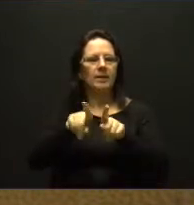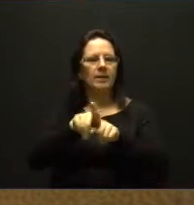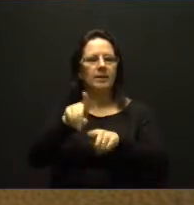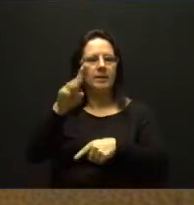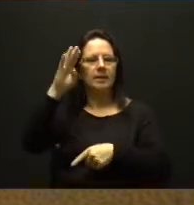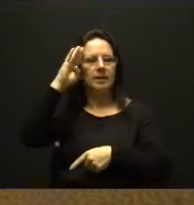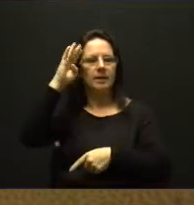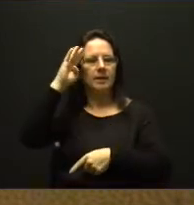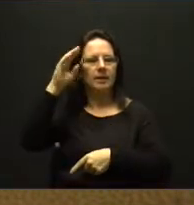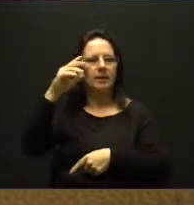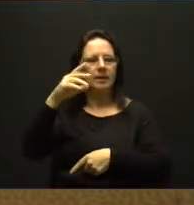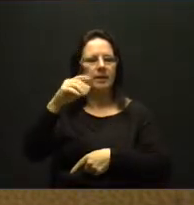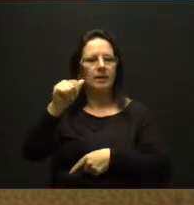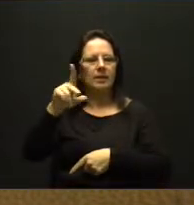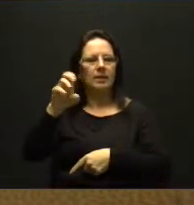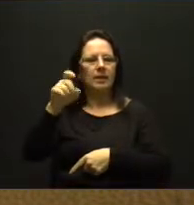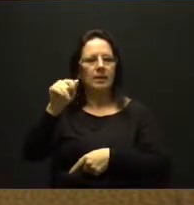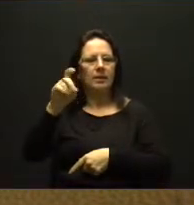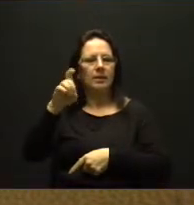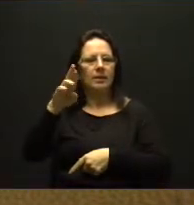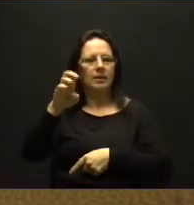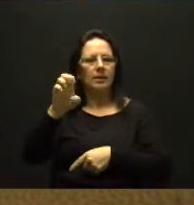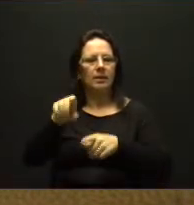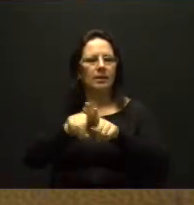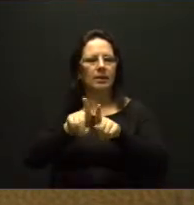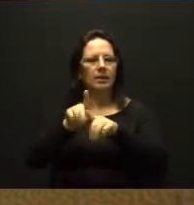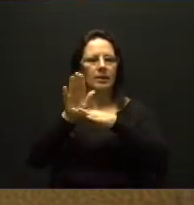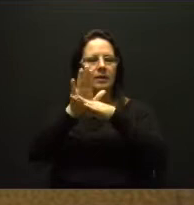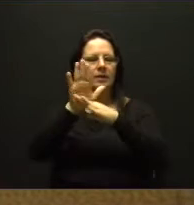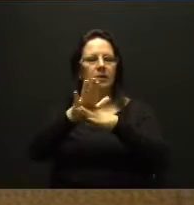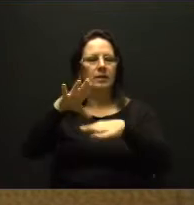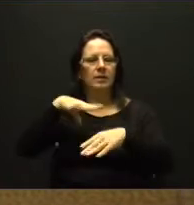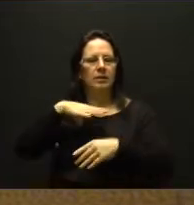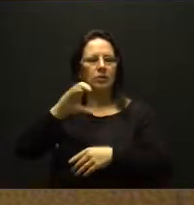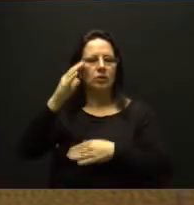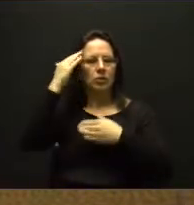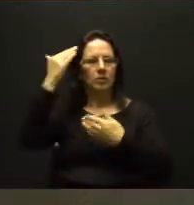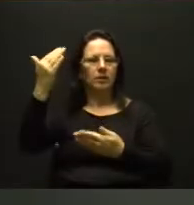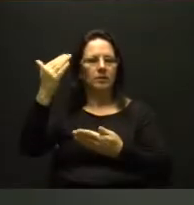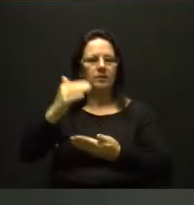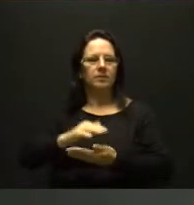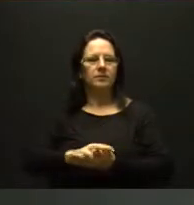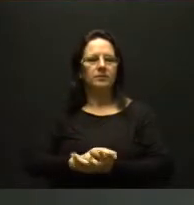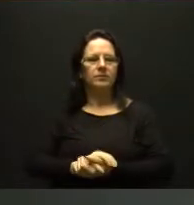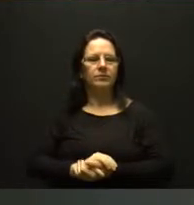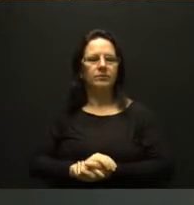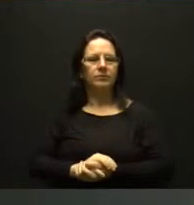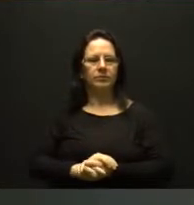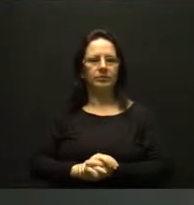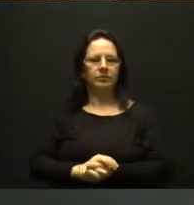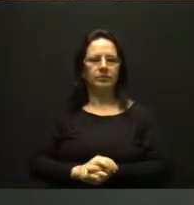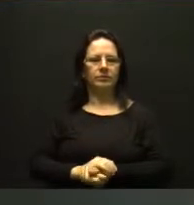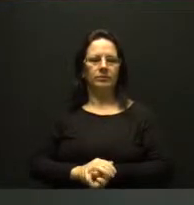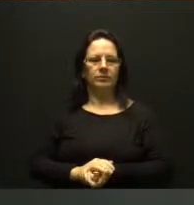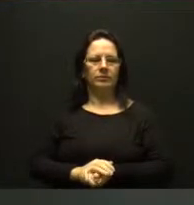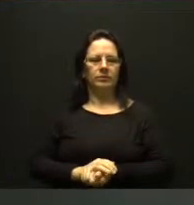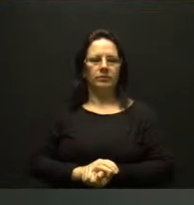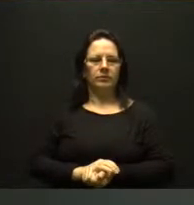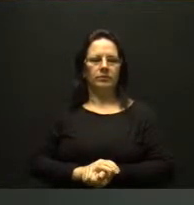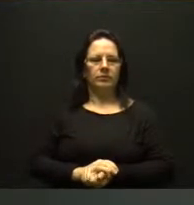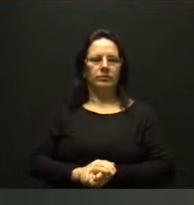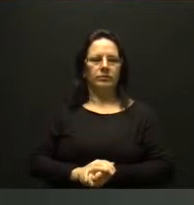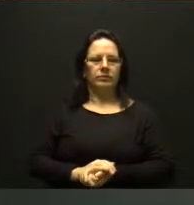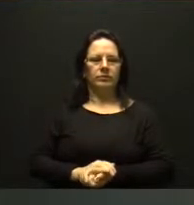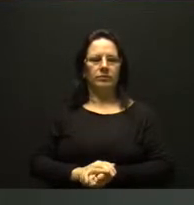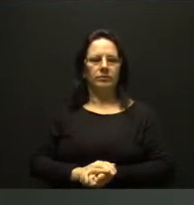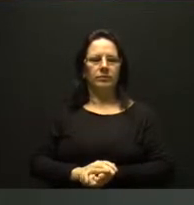pelo excelente trabalho prestado em nossa cidade de cubatão obrigado continua em discussão a palavra vereador